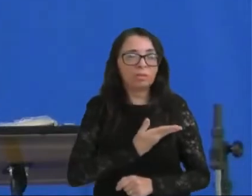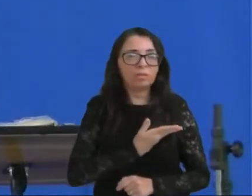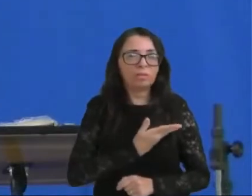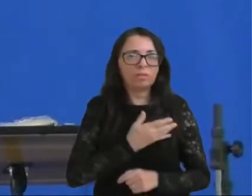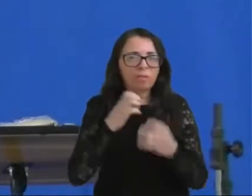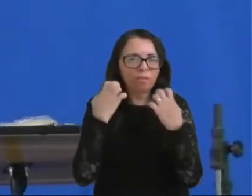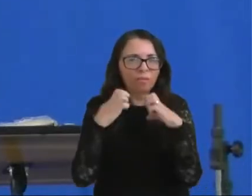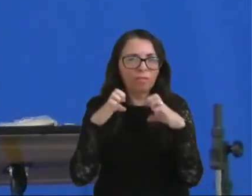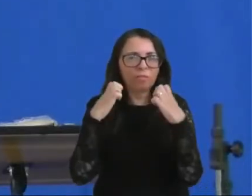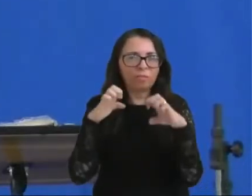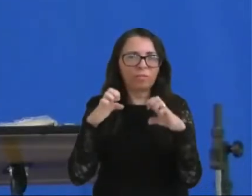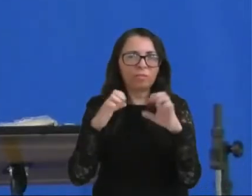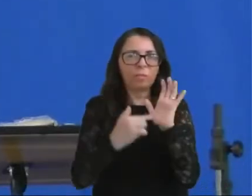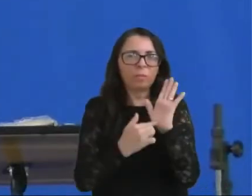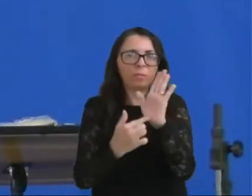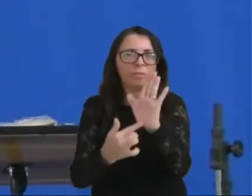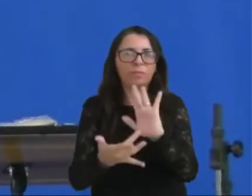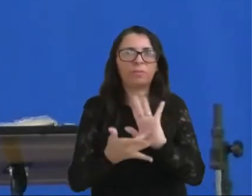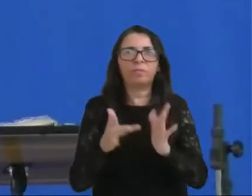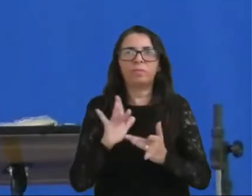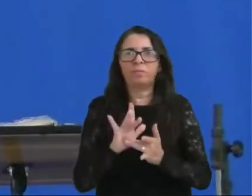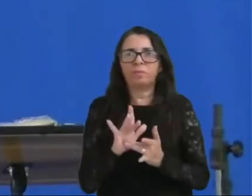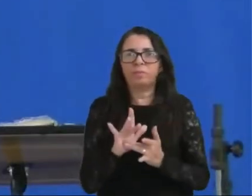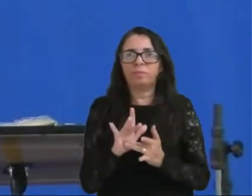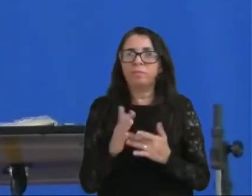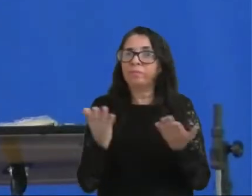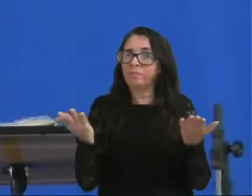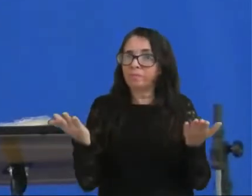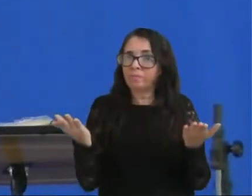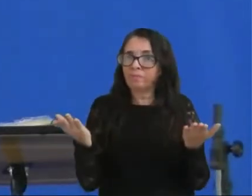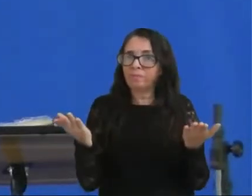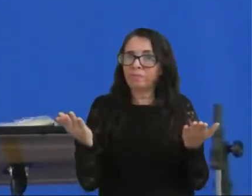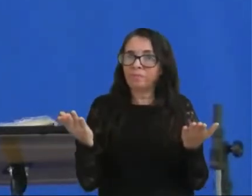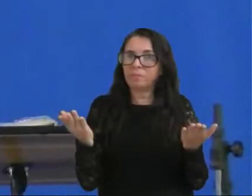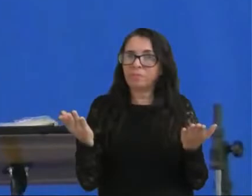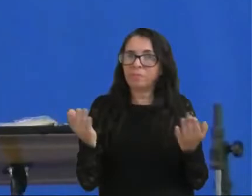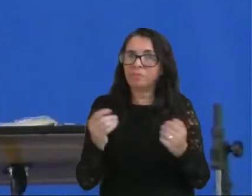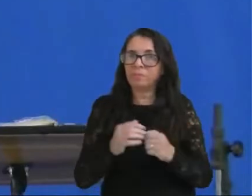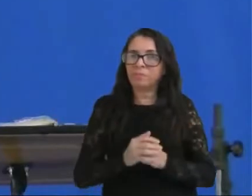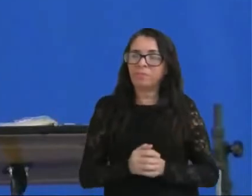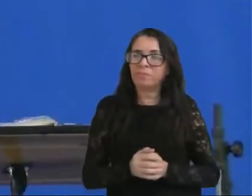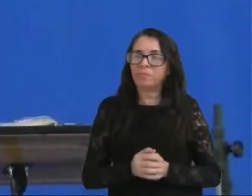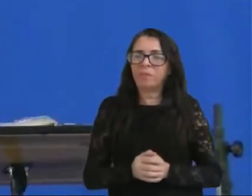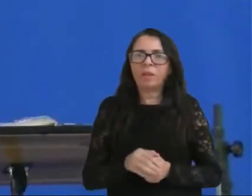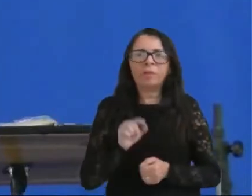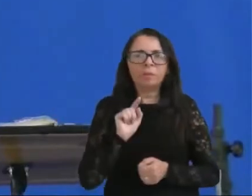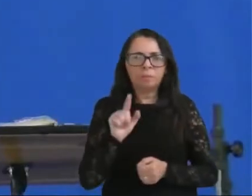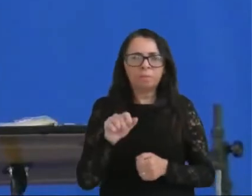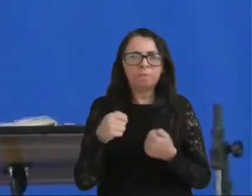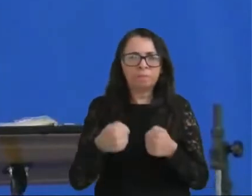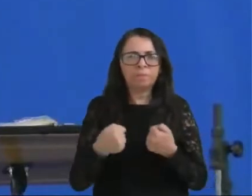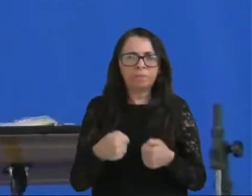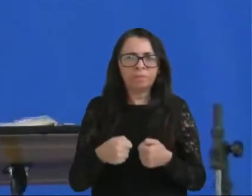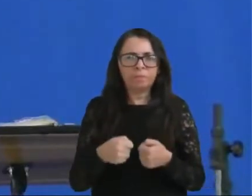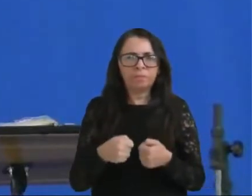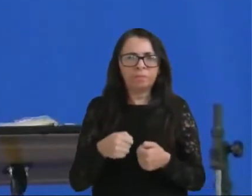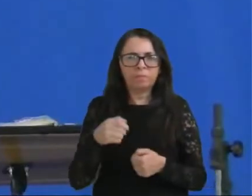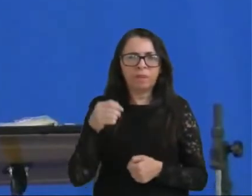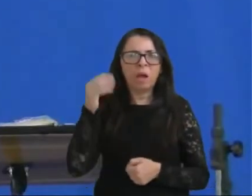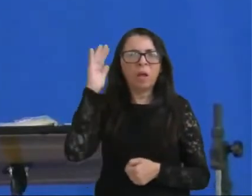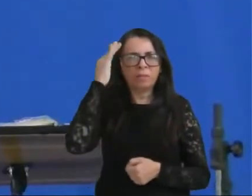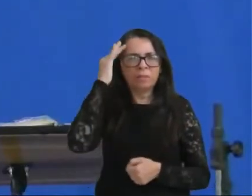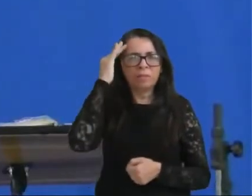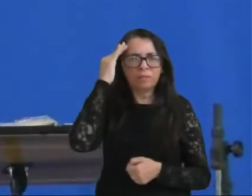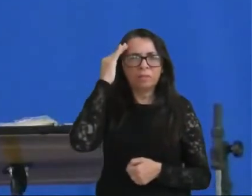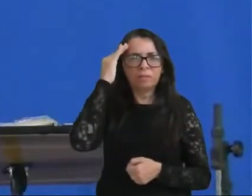nas tribulações. Ser crente em Éfeso não era ser popular. Muitos